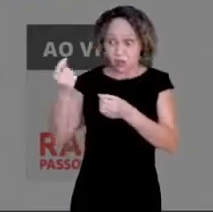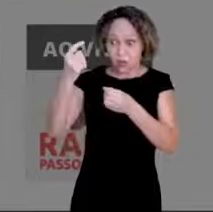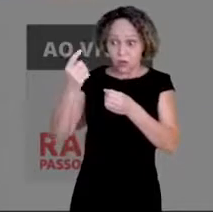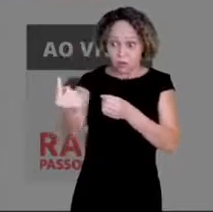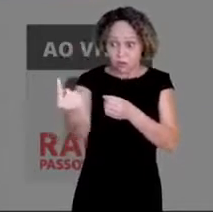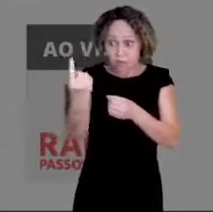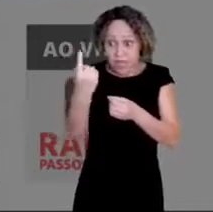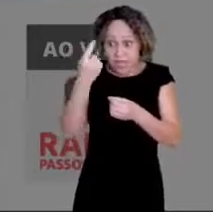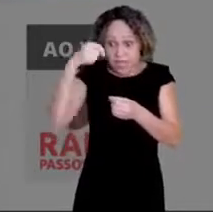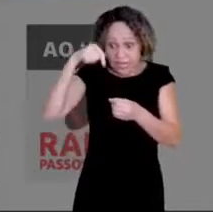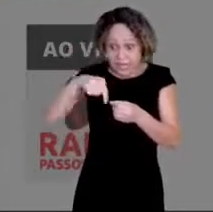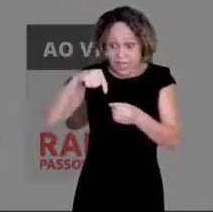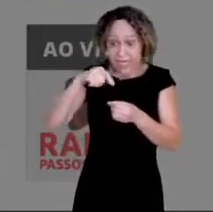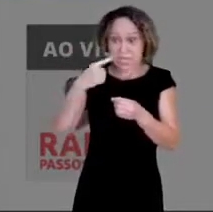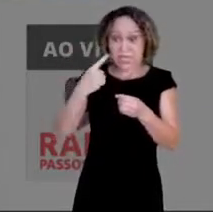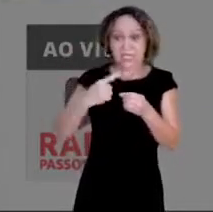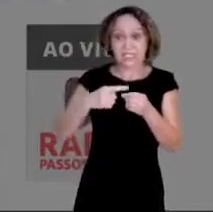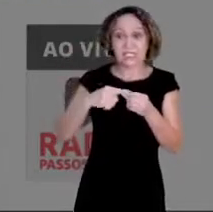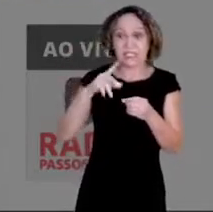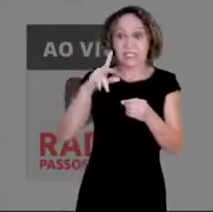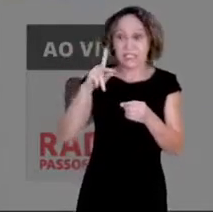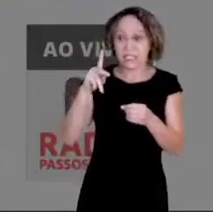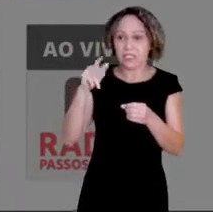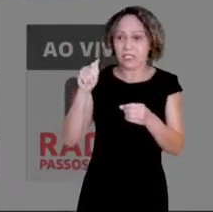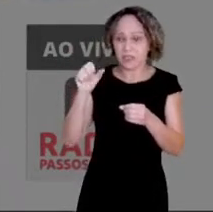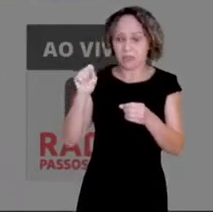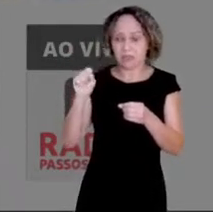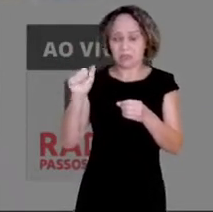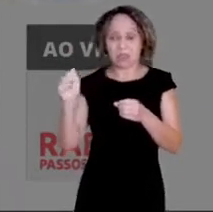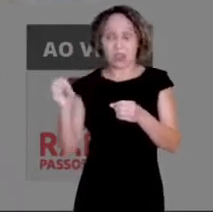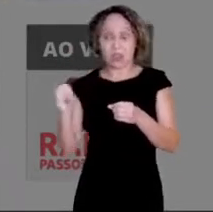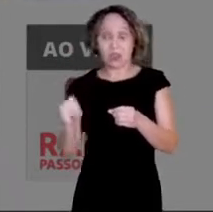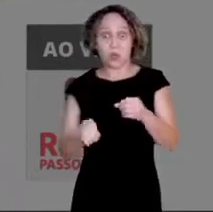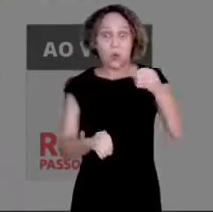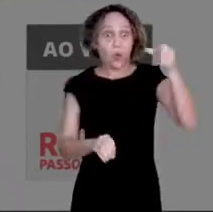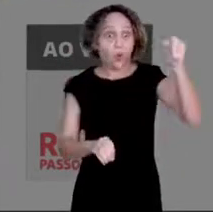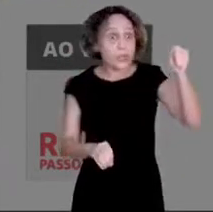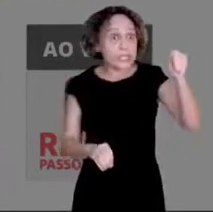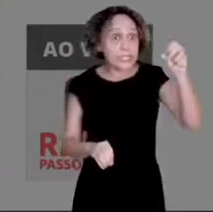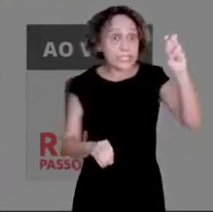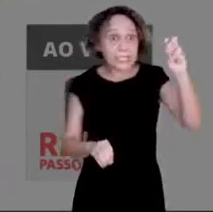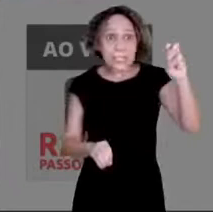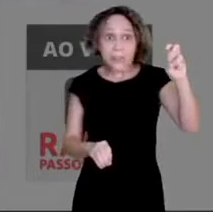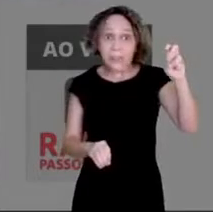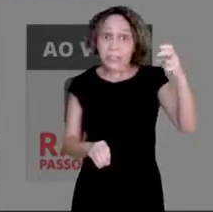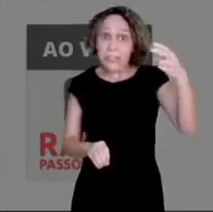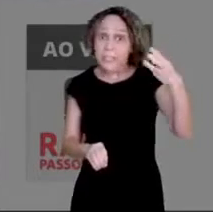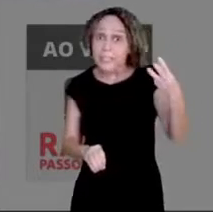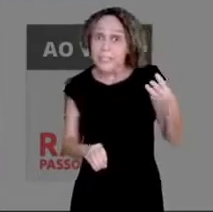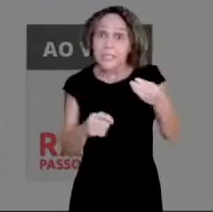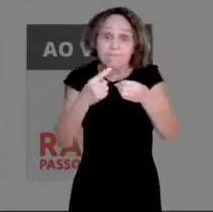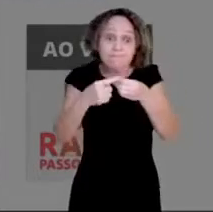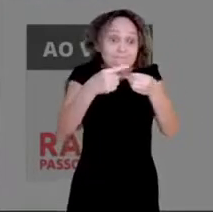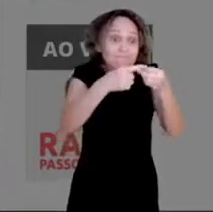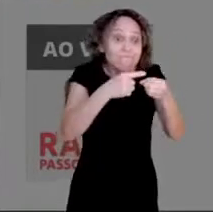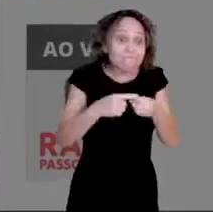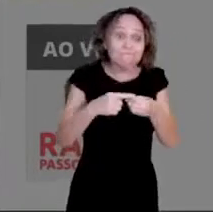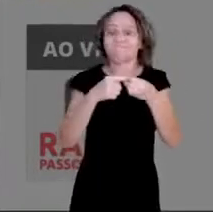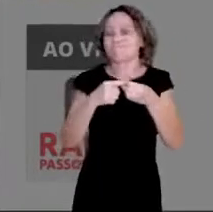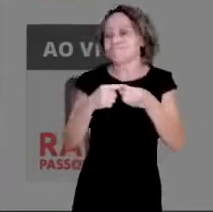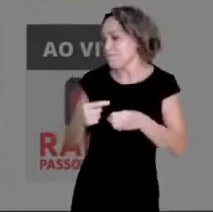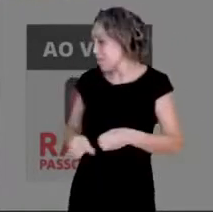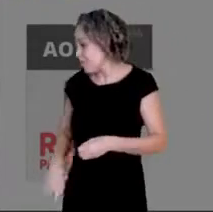está brigando sobre, sabe, gás de efeito estufa, poderia ser muito menor os defeitos se a gente